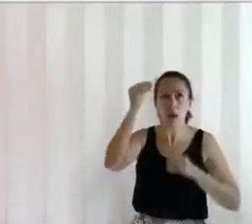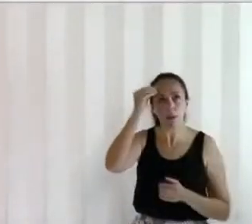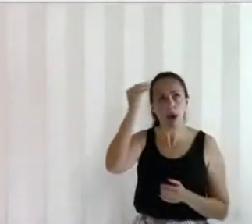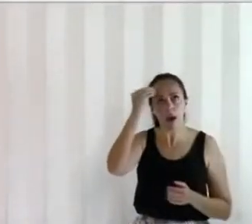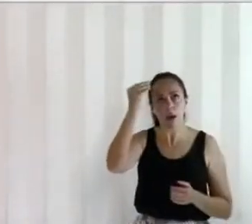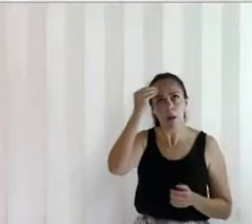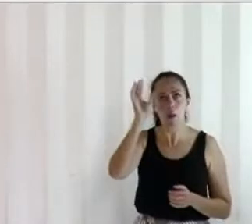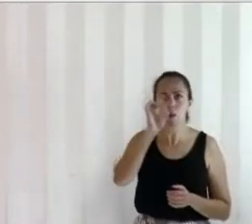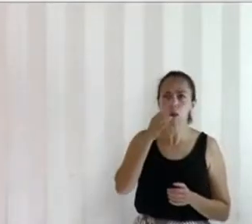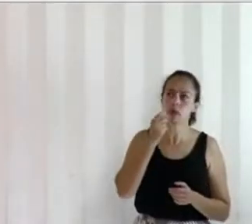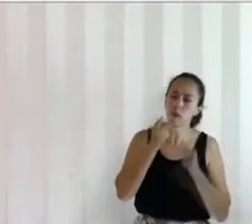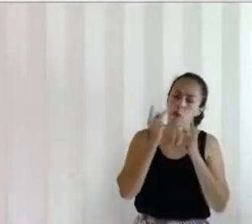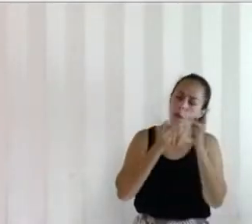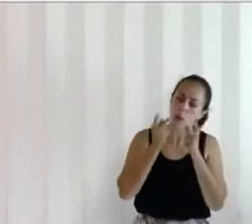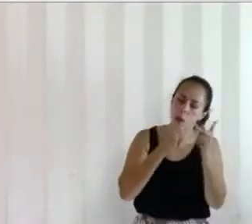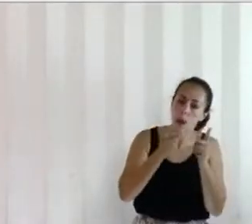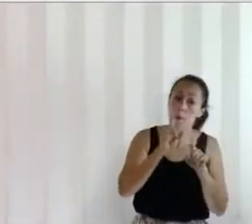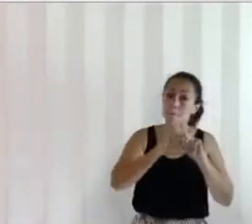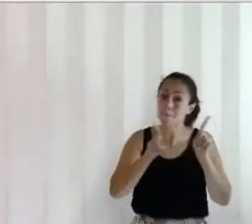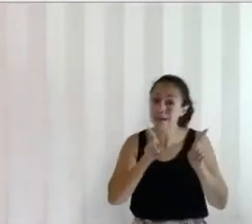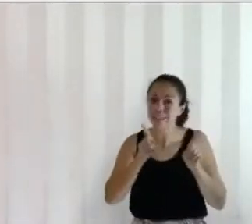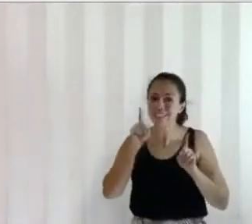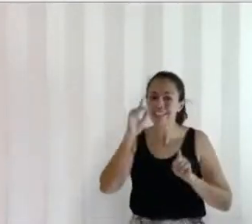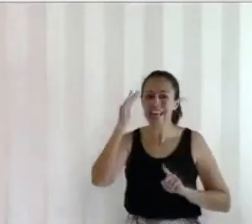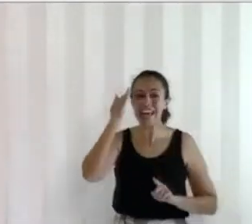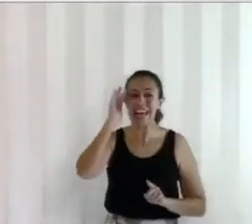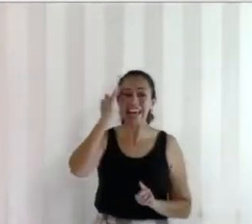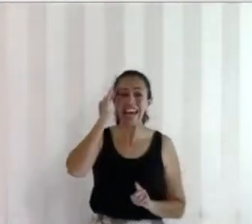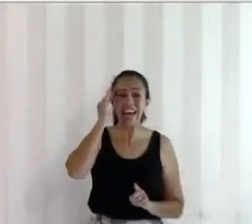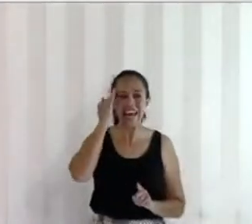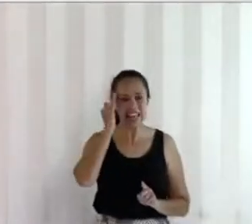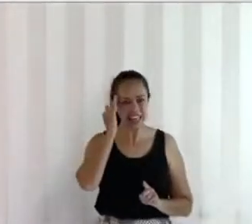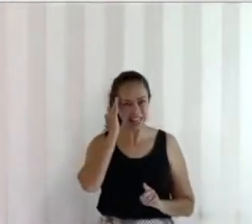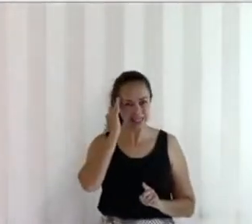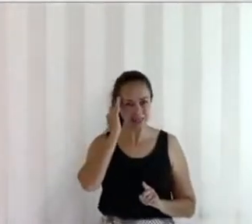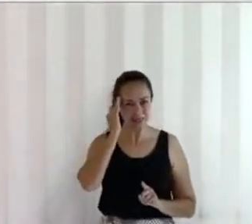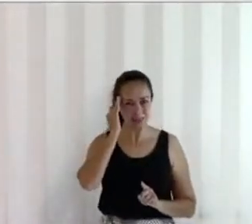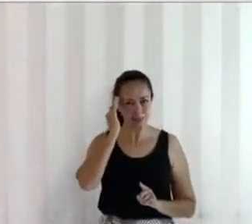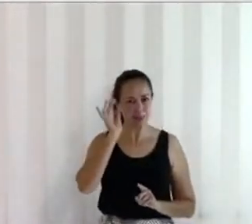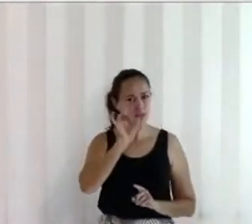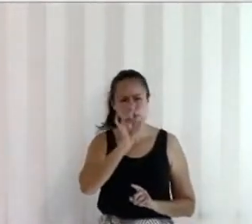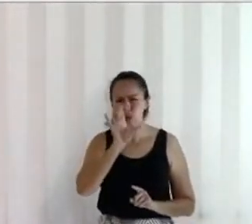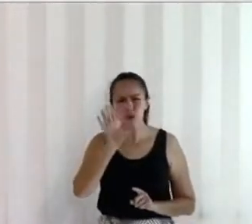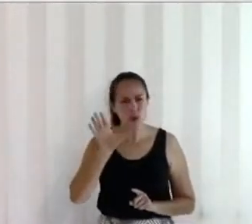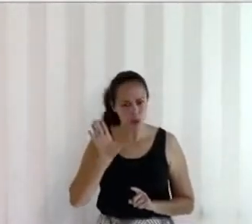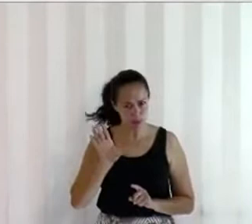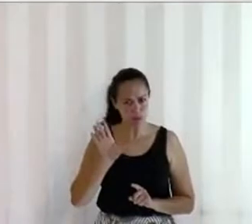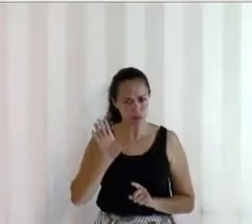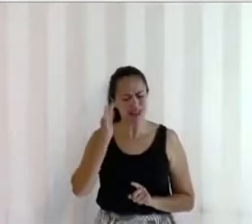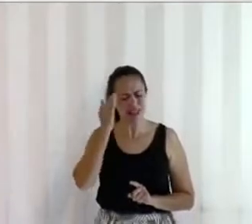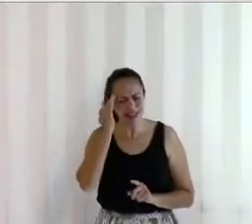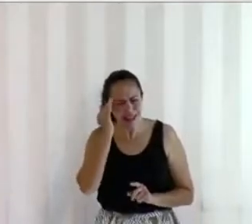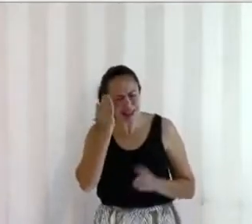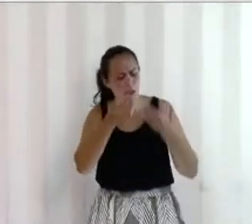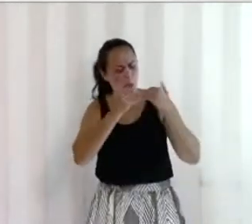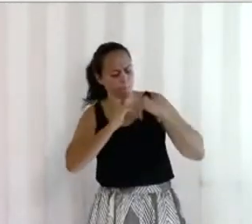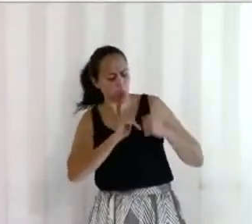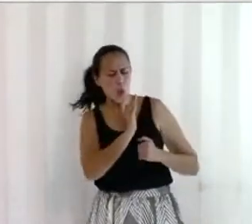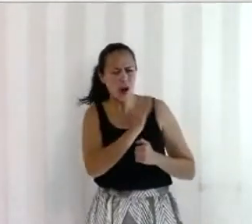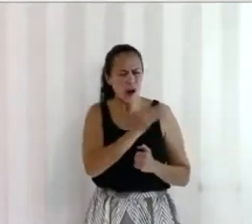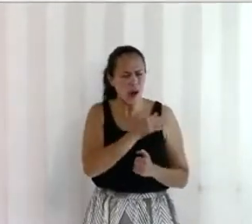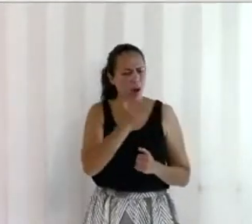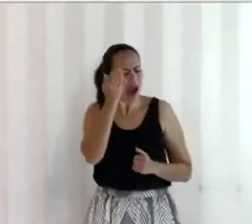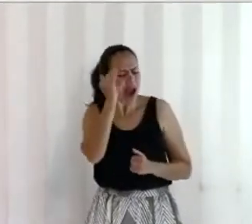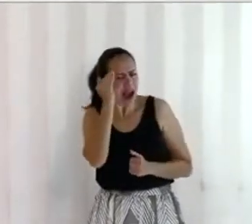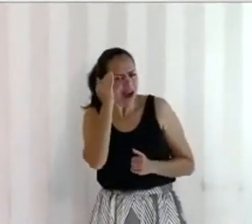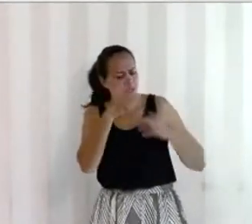com as crianças, com adolescentes, ou mesmo você, adulto, que tal